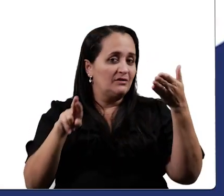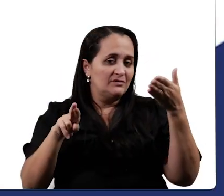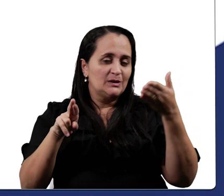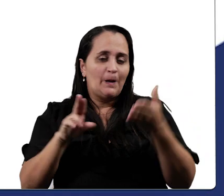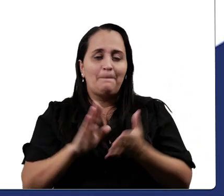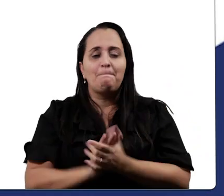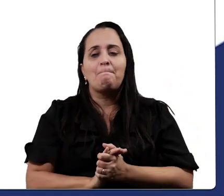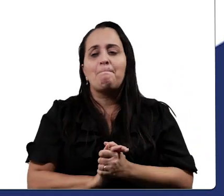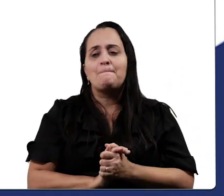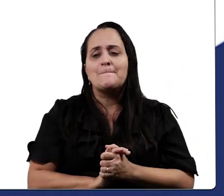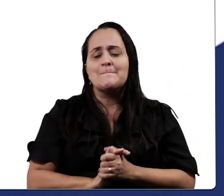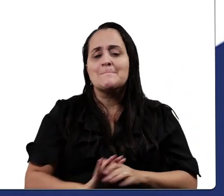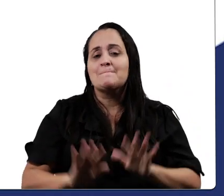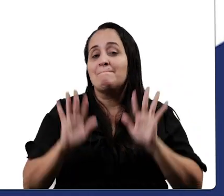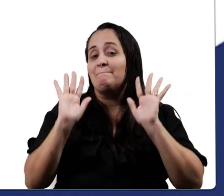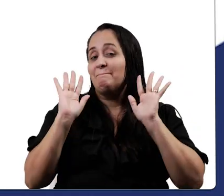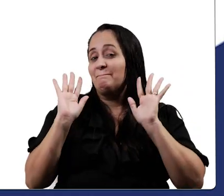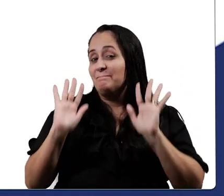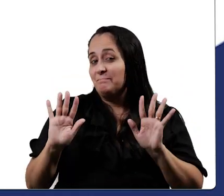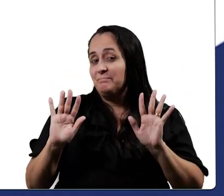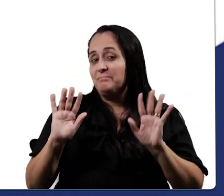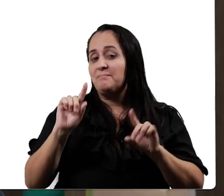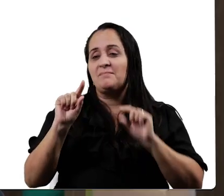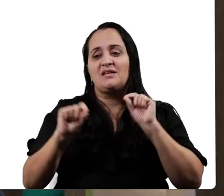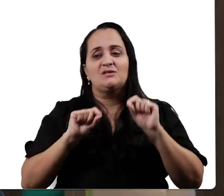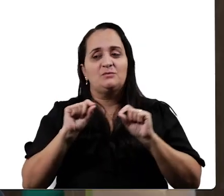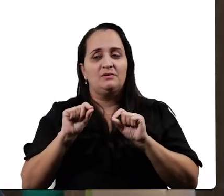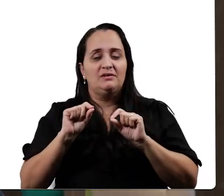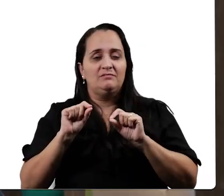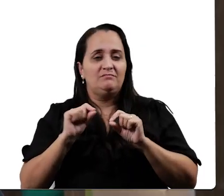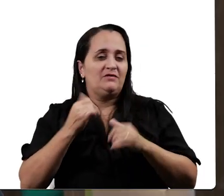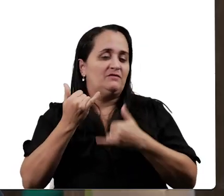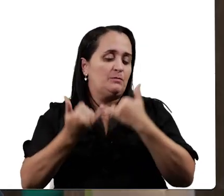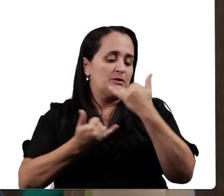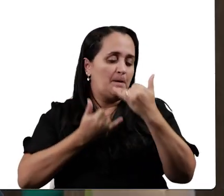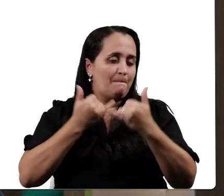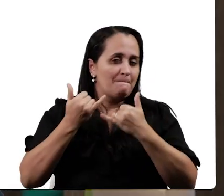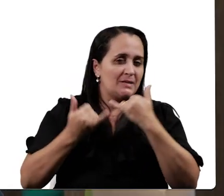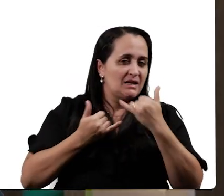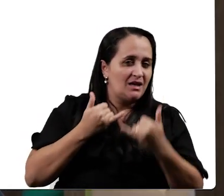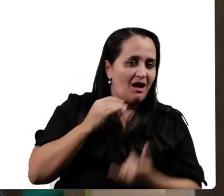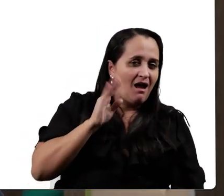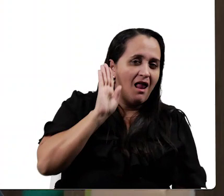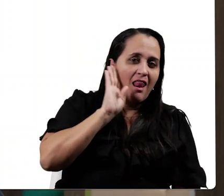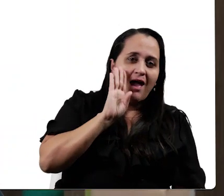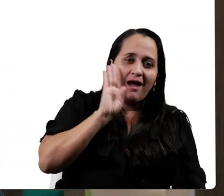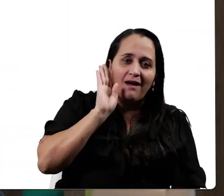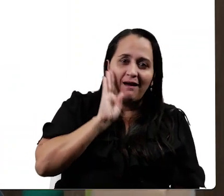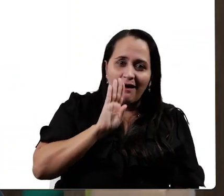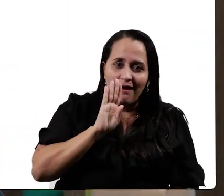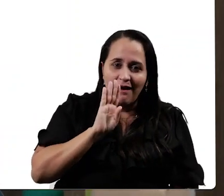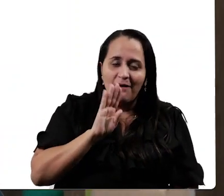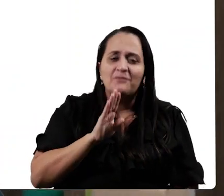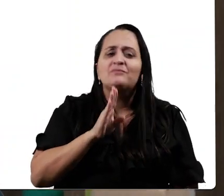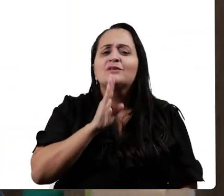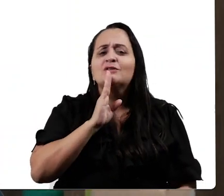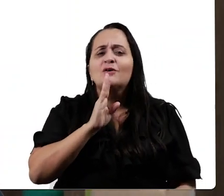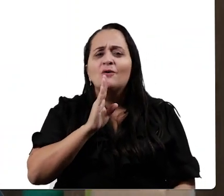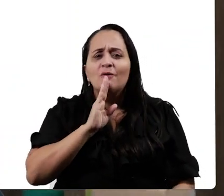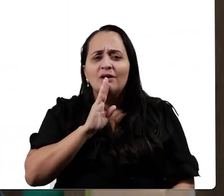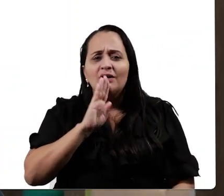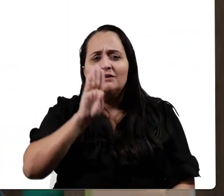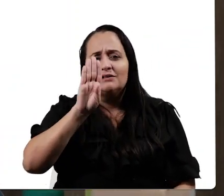e antes de tudo isso nós vamos fazer um jogo um jogo muito legal vocês conhecem o